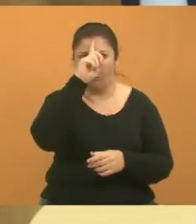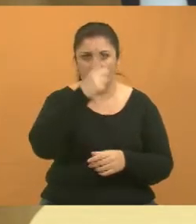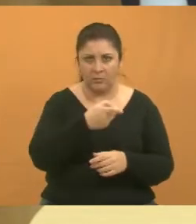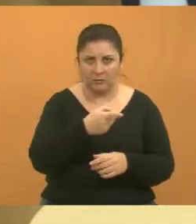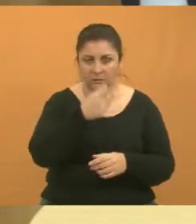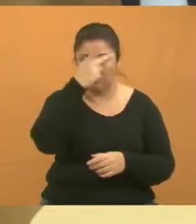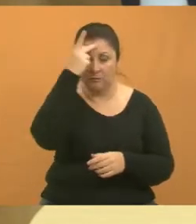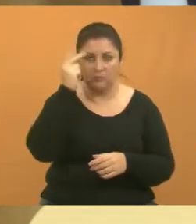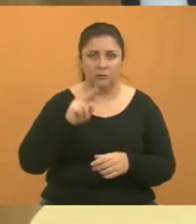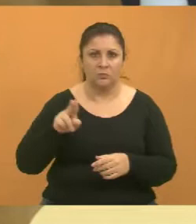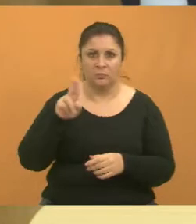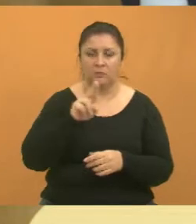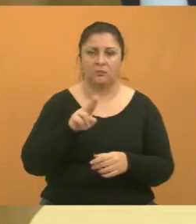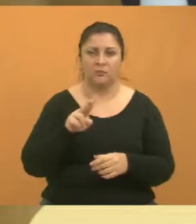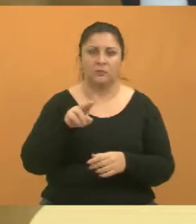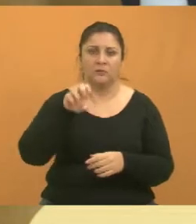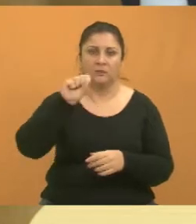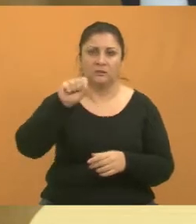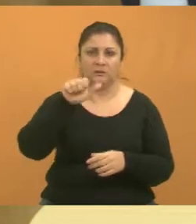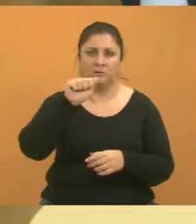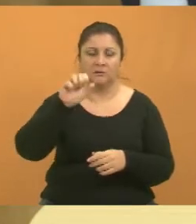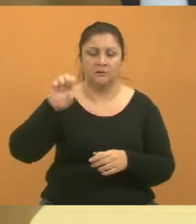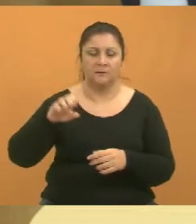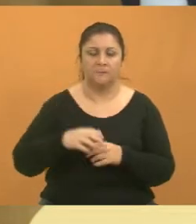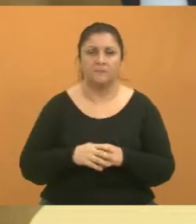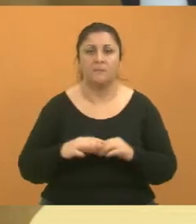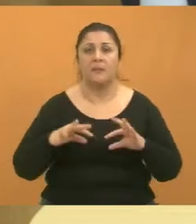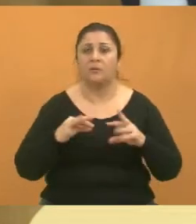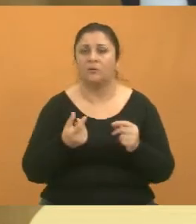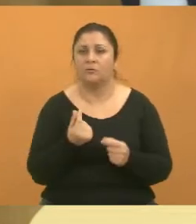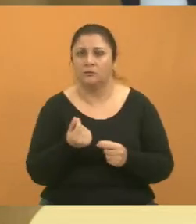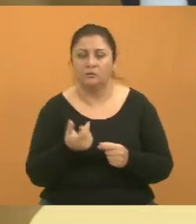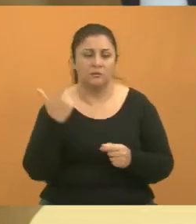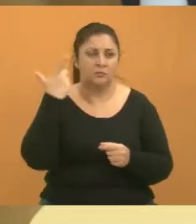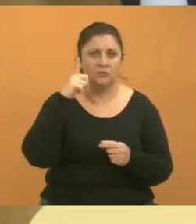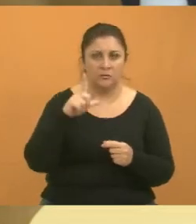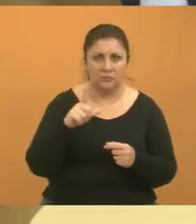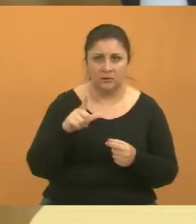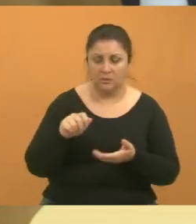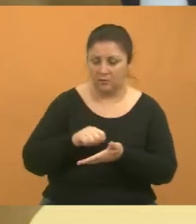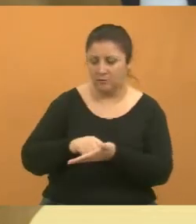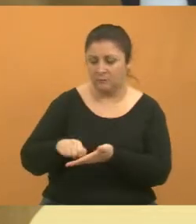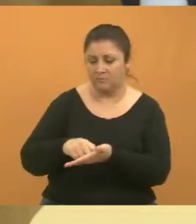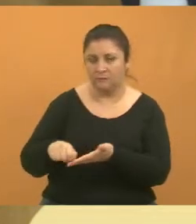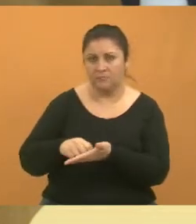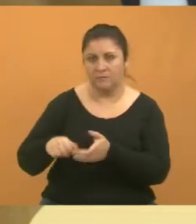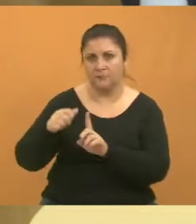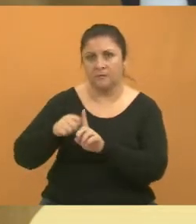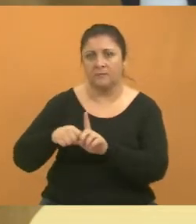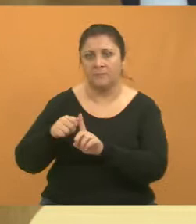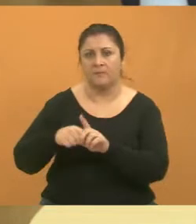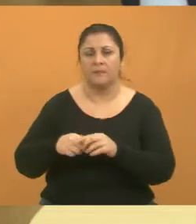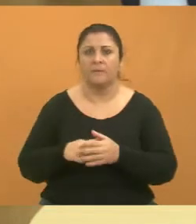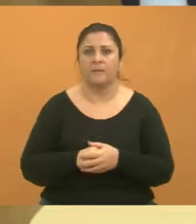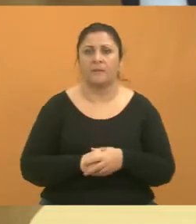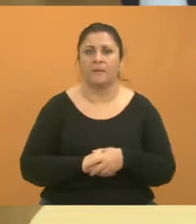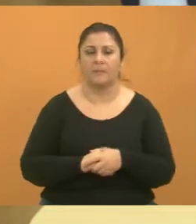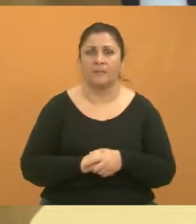aos usuários, devendo os valores arrecadados serem lançados em separado na conta mensal de serviços.